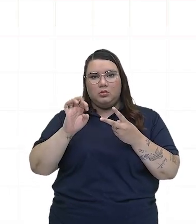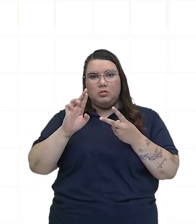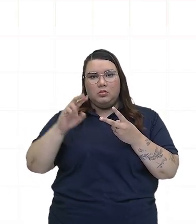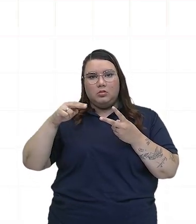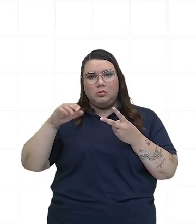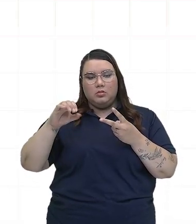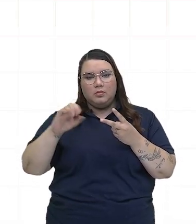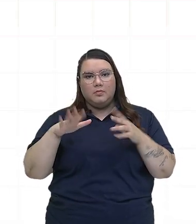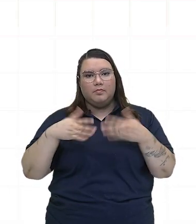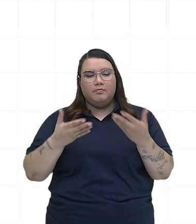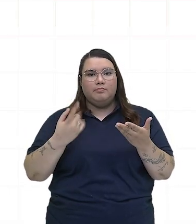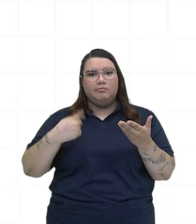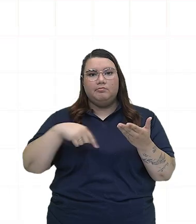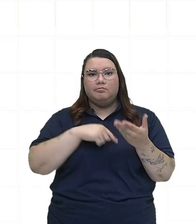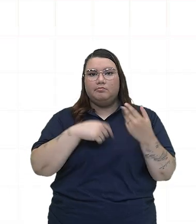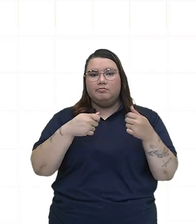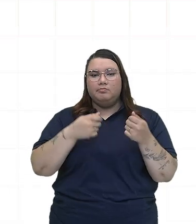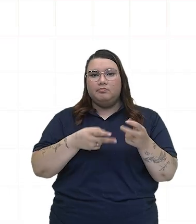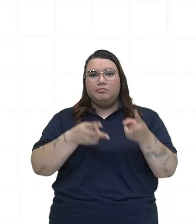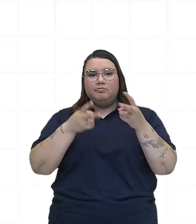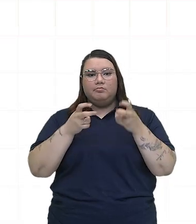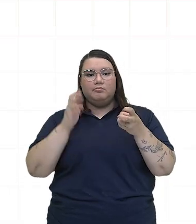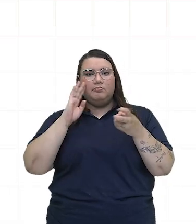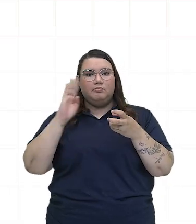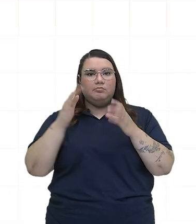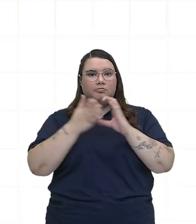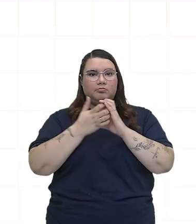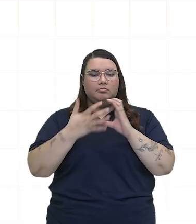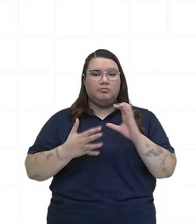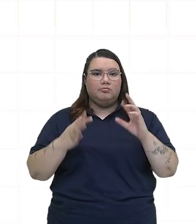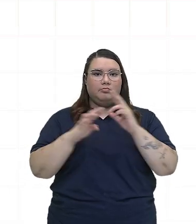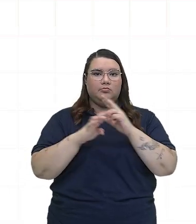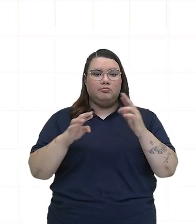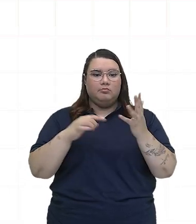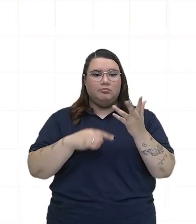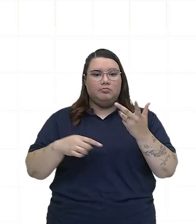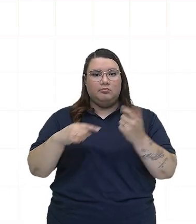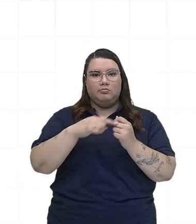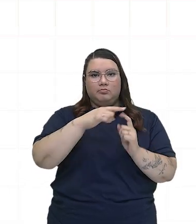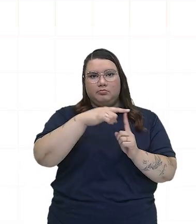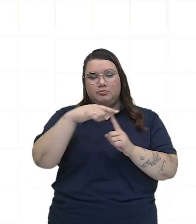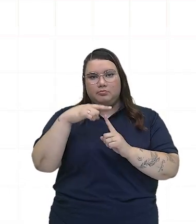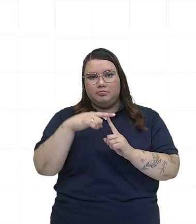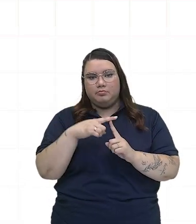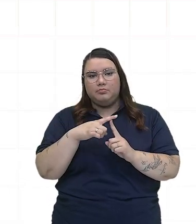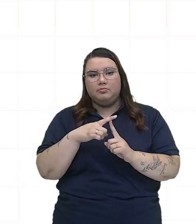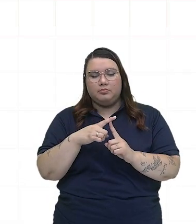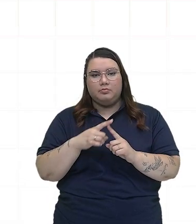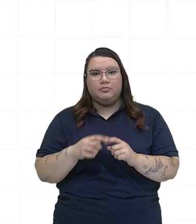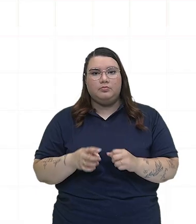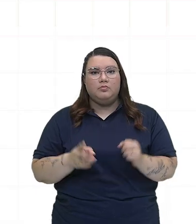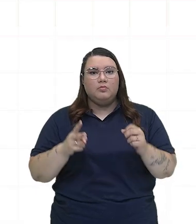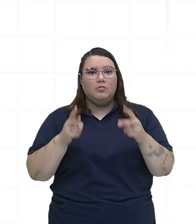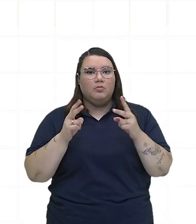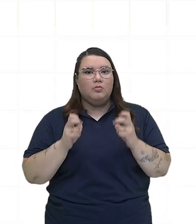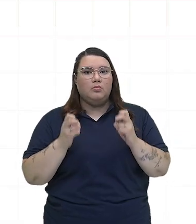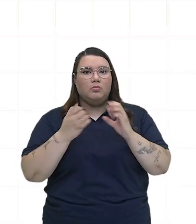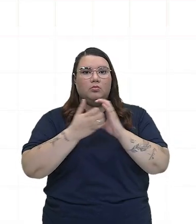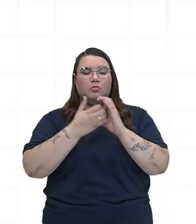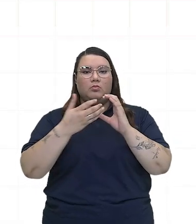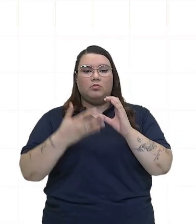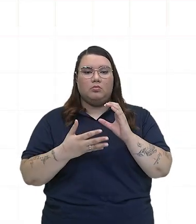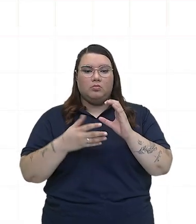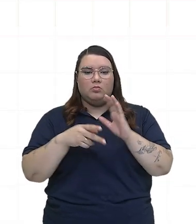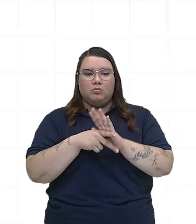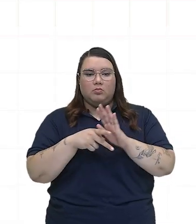as principais características em relação a cada uma dessas camadas, observando aí as características